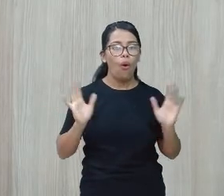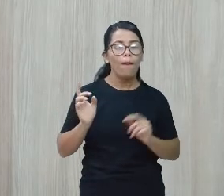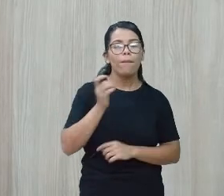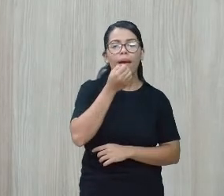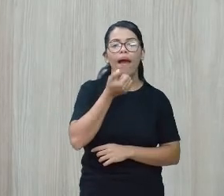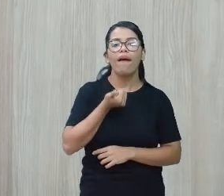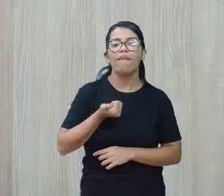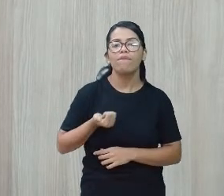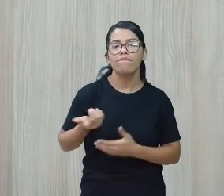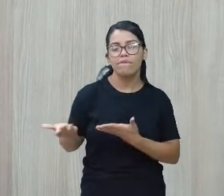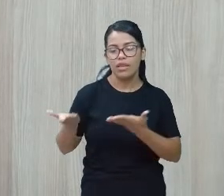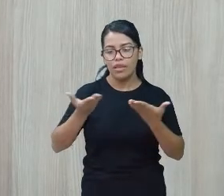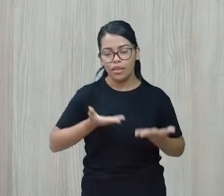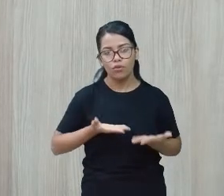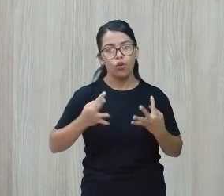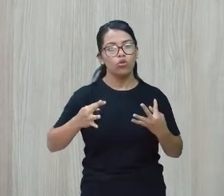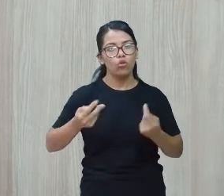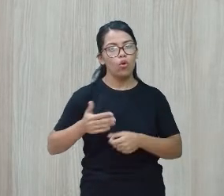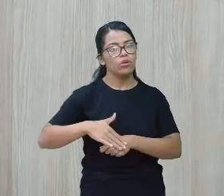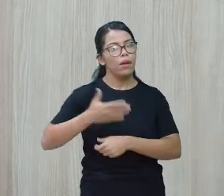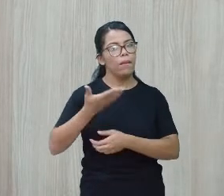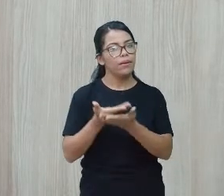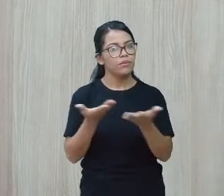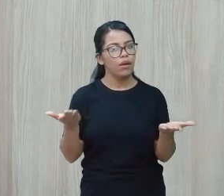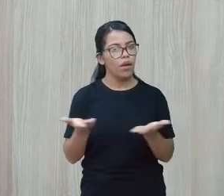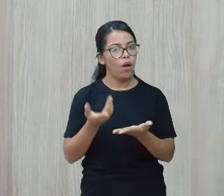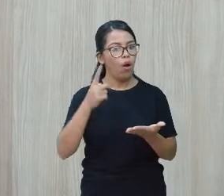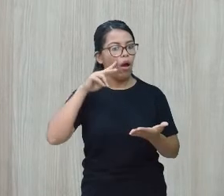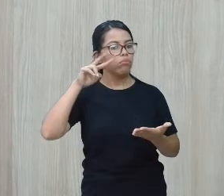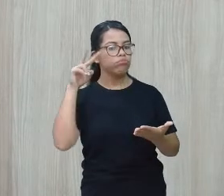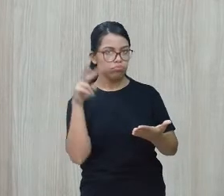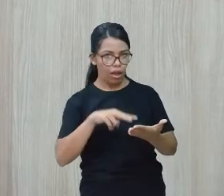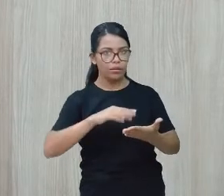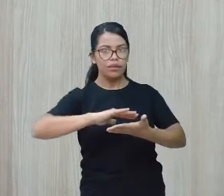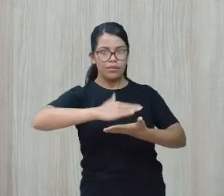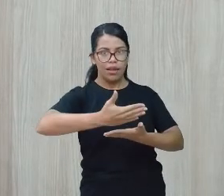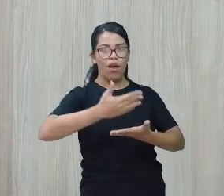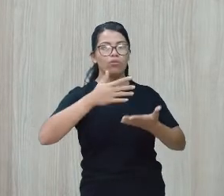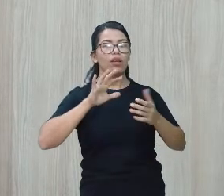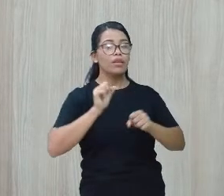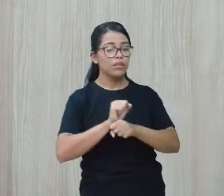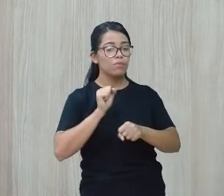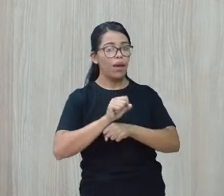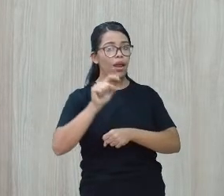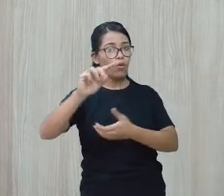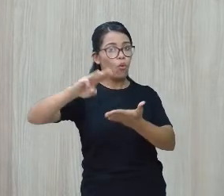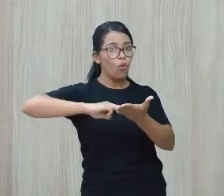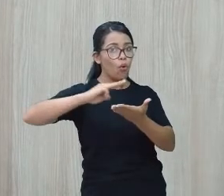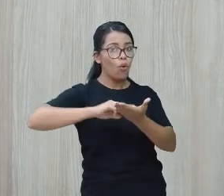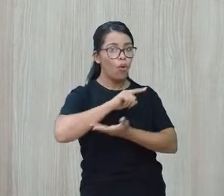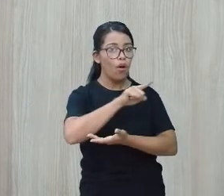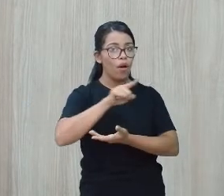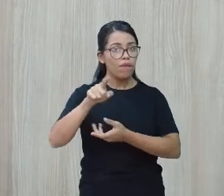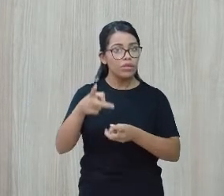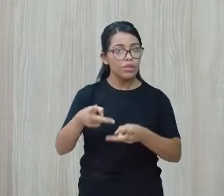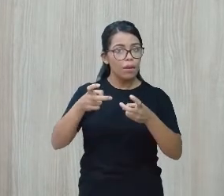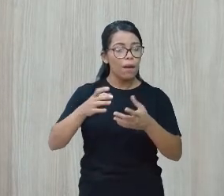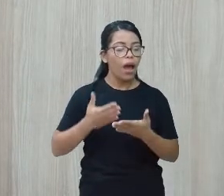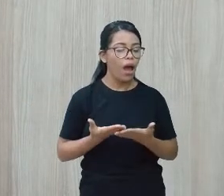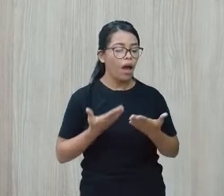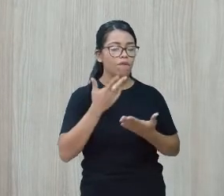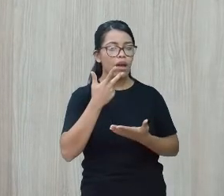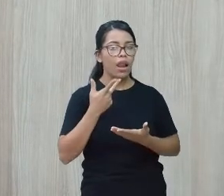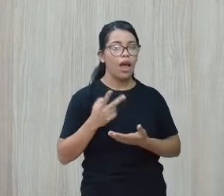mais uma aula, né? Eu estou aqui ligadinha no chat, aguardando o comentário de vocês se identificarem pelo nome, o